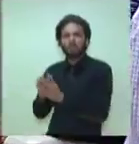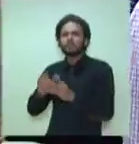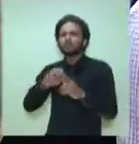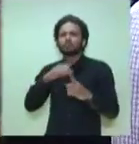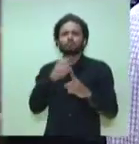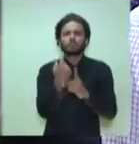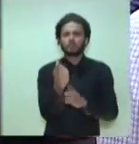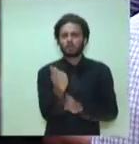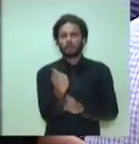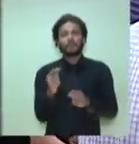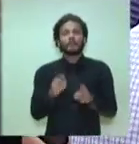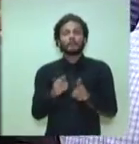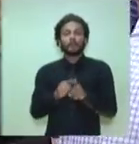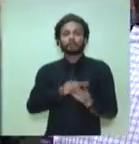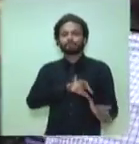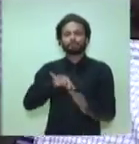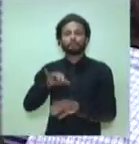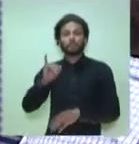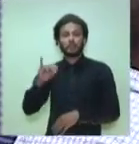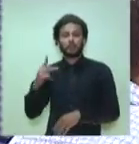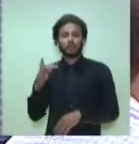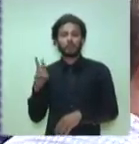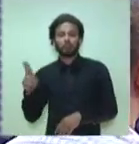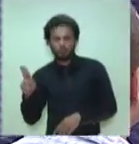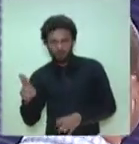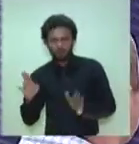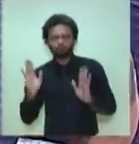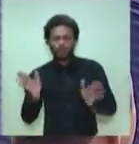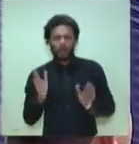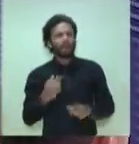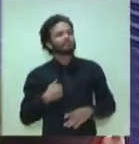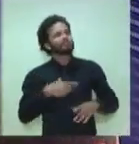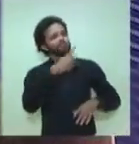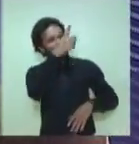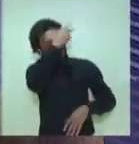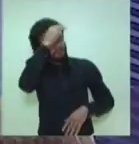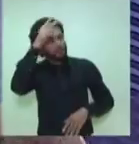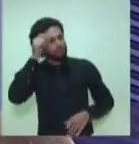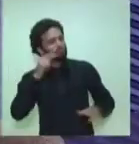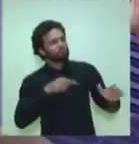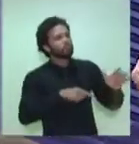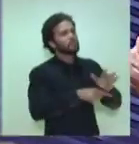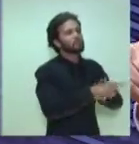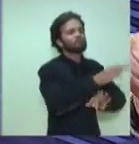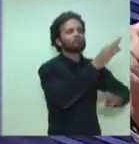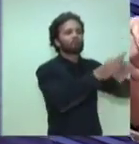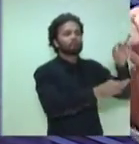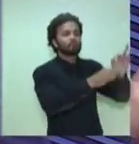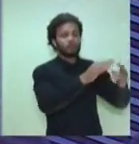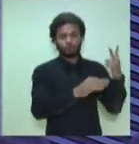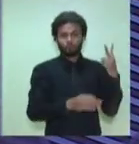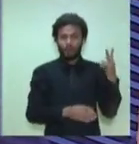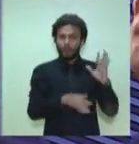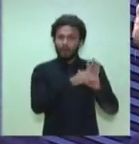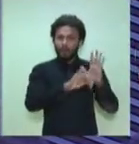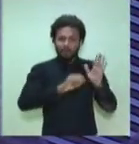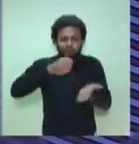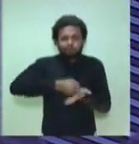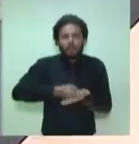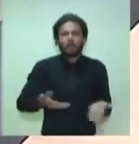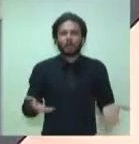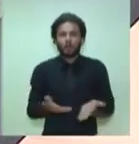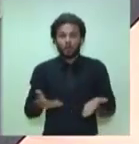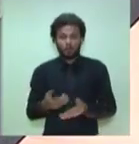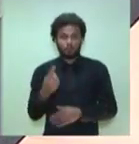tempo, IPTU. Fomos à Justiça e ficou estabelecido que 2 leis minhas têm que ser cumpridas agora. Uma